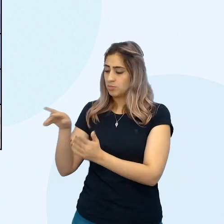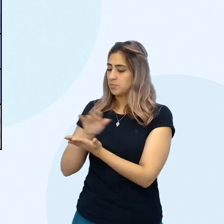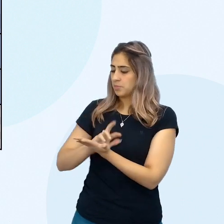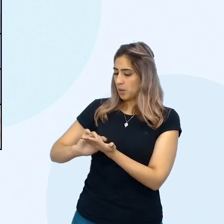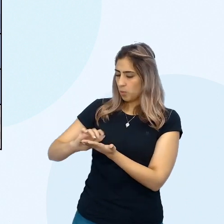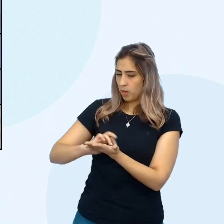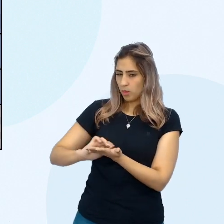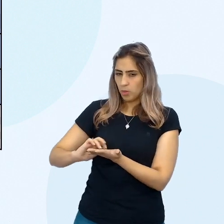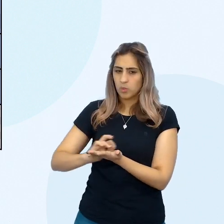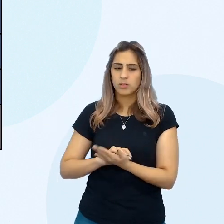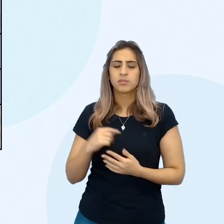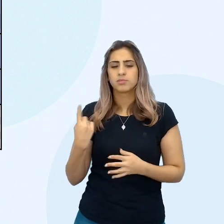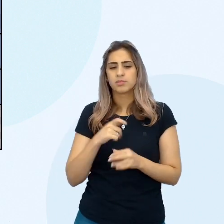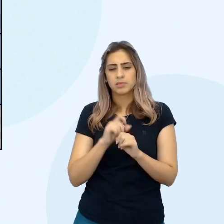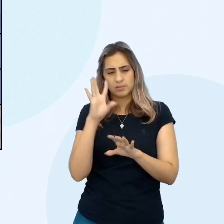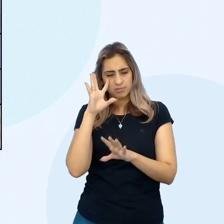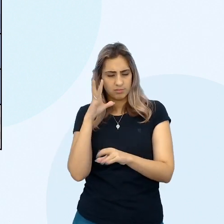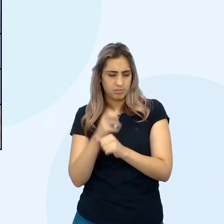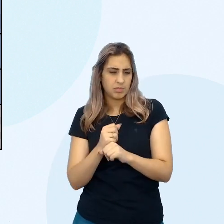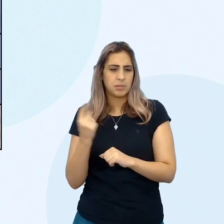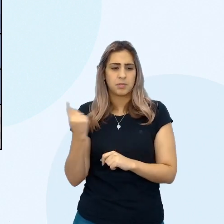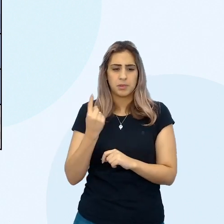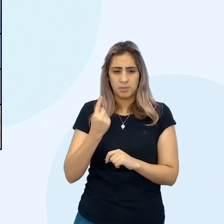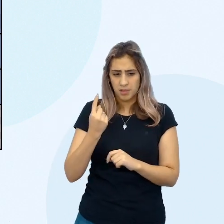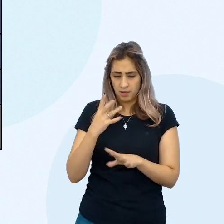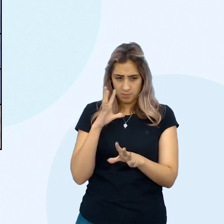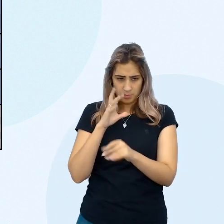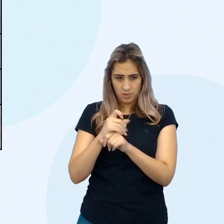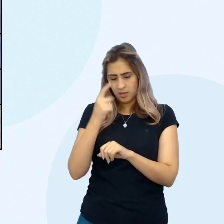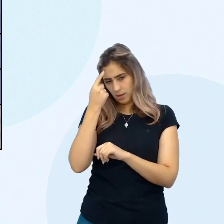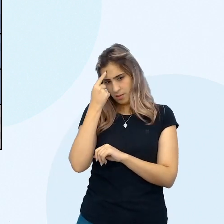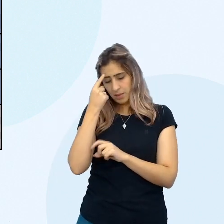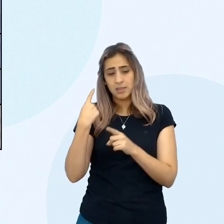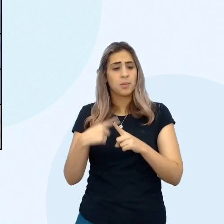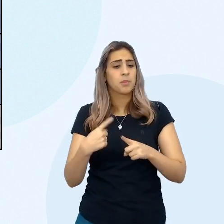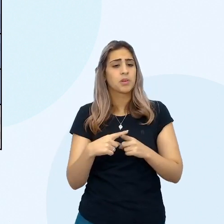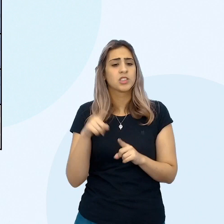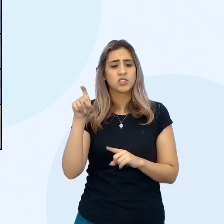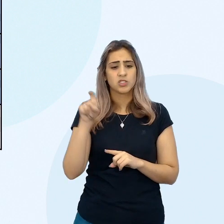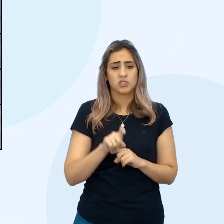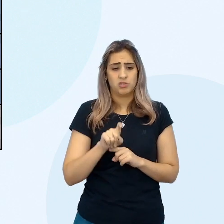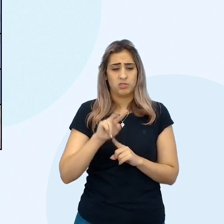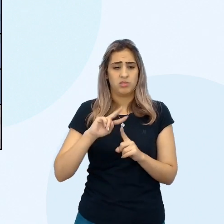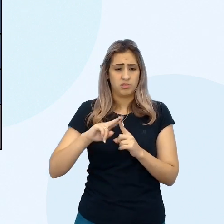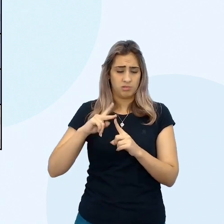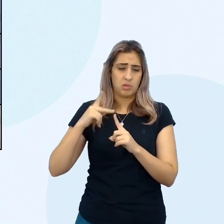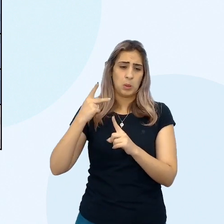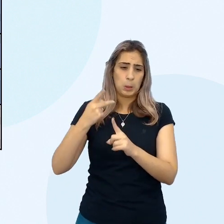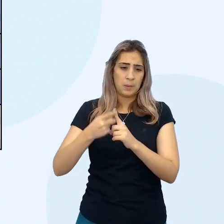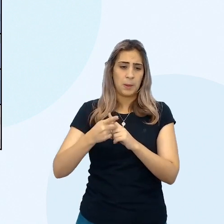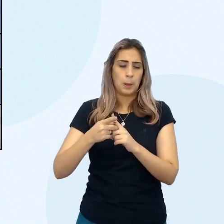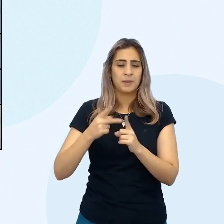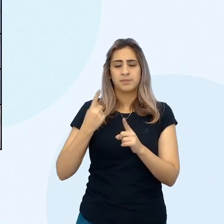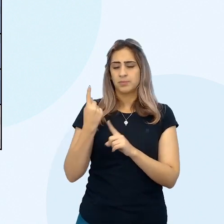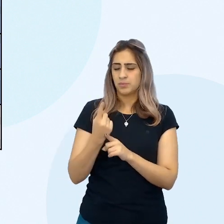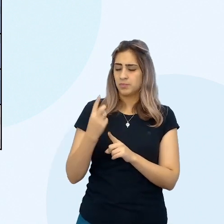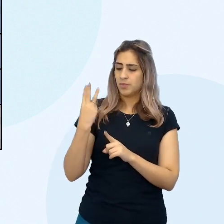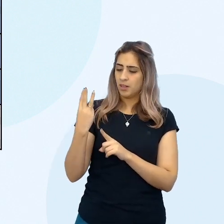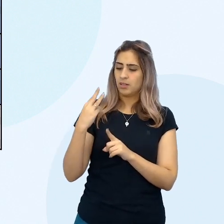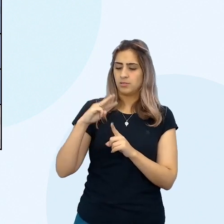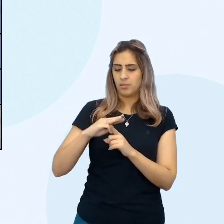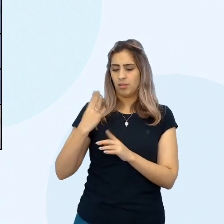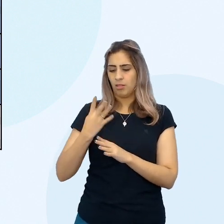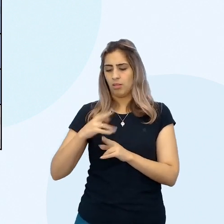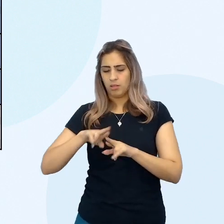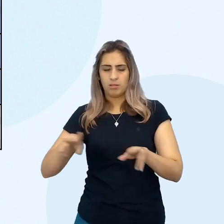calculadora, que alguns a gente vai fazer de cabeça. Essa Sim. primeira coluna aí vai ser de Não, cabeça, tranquilo, tá? né? Porque x ao quadrado, eu vou ter que fazer 1 ao quadrado, 2 Sim. ao quadrado, 3 ao quadrado. Então,